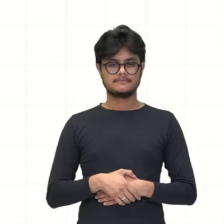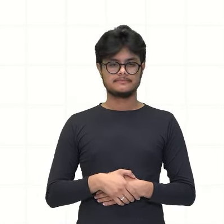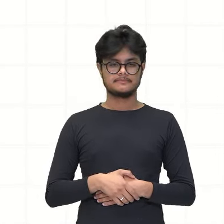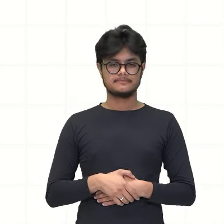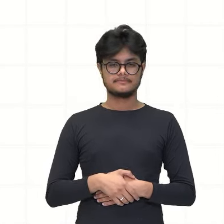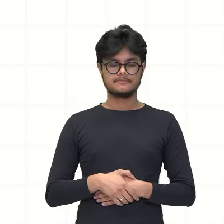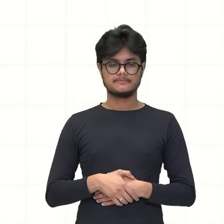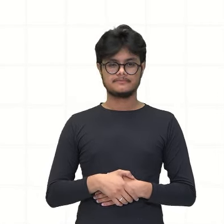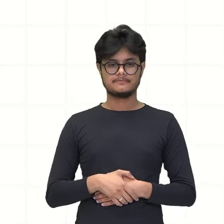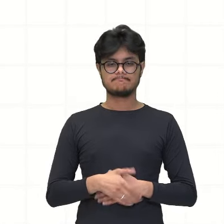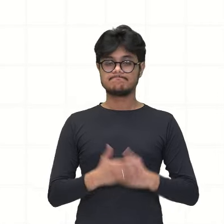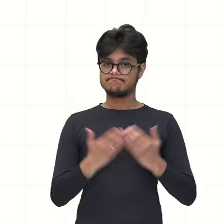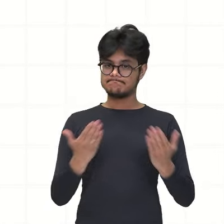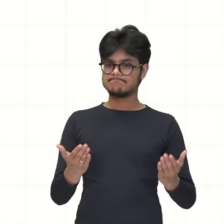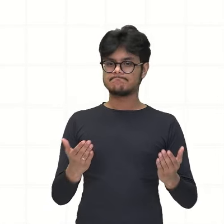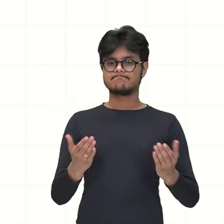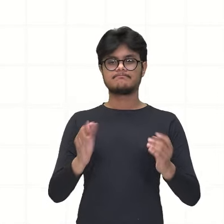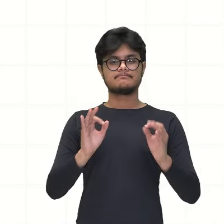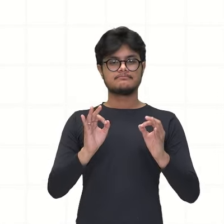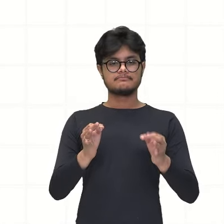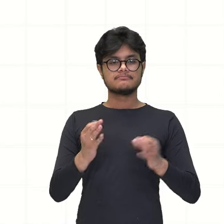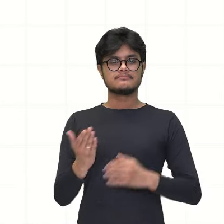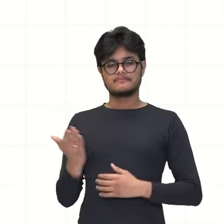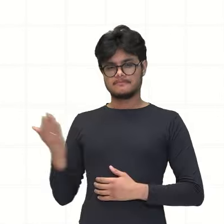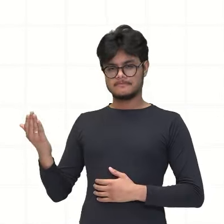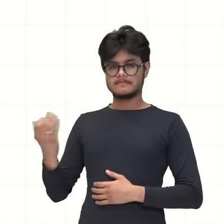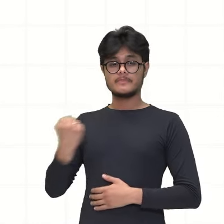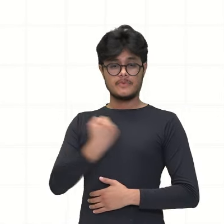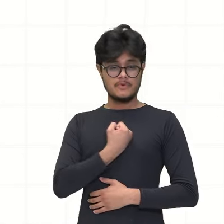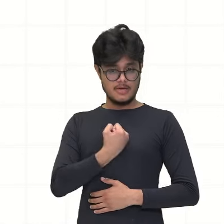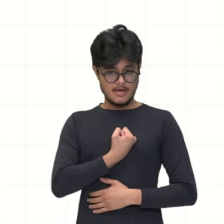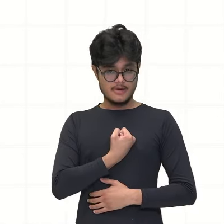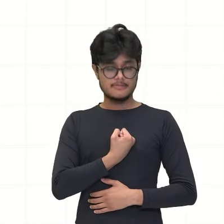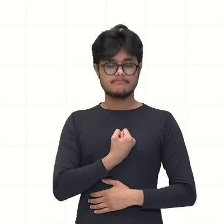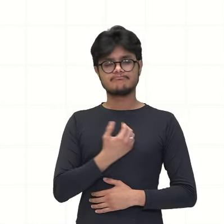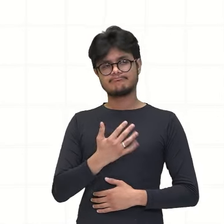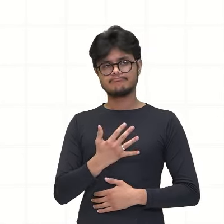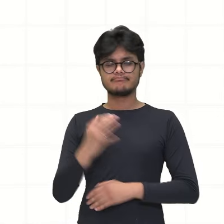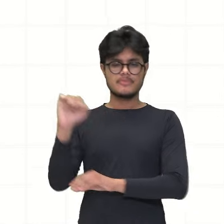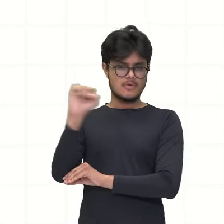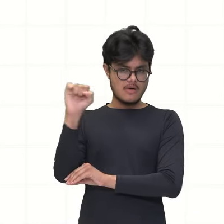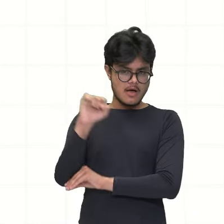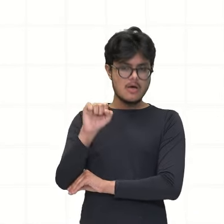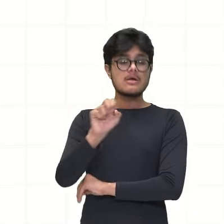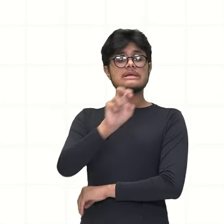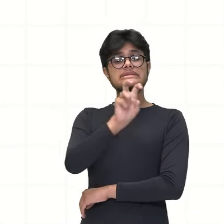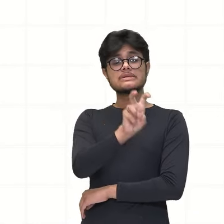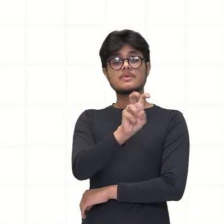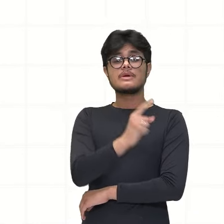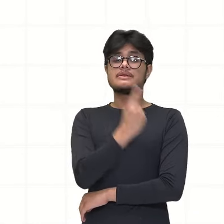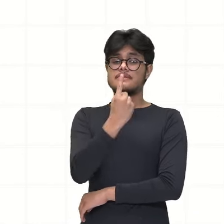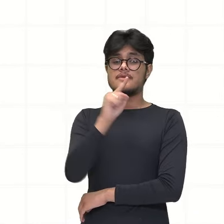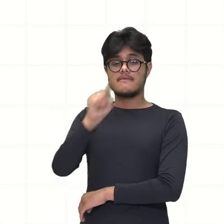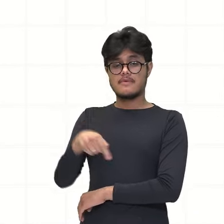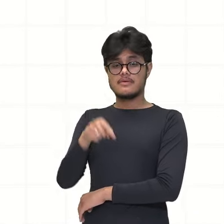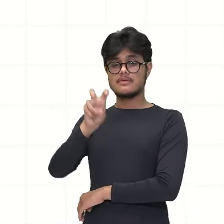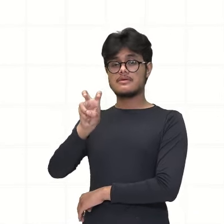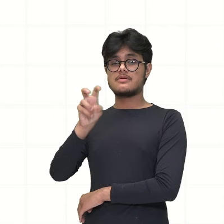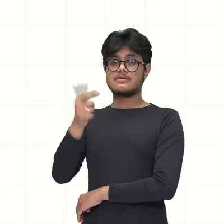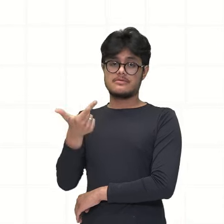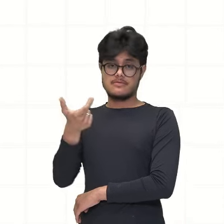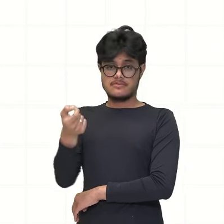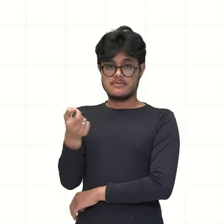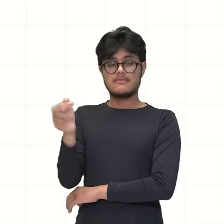51.520. Então, né, o valor do carro em julho vai ser um valor de